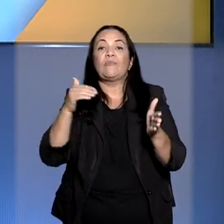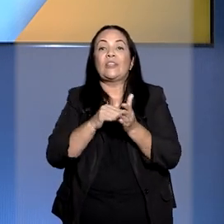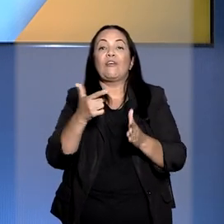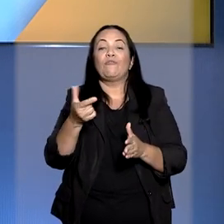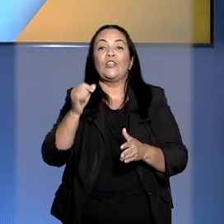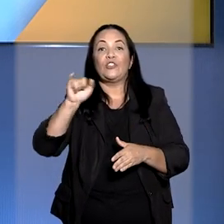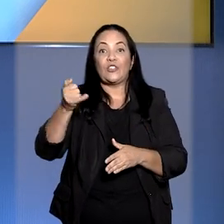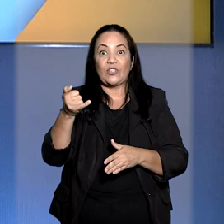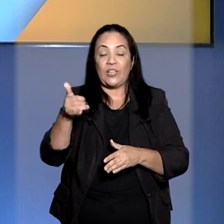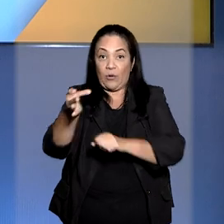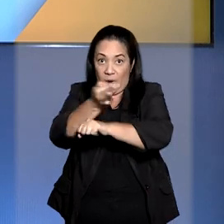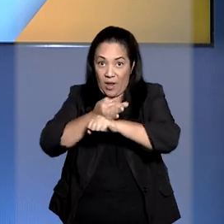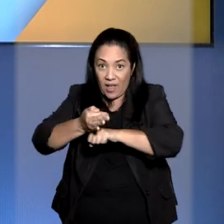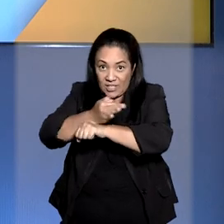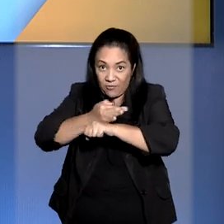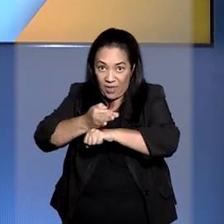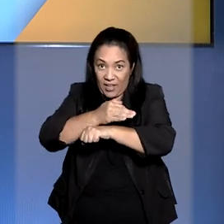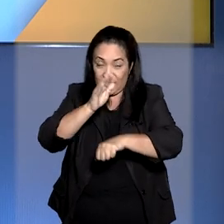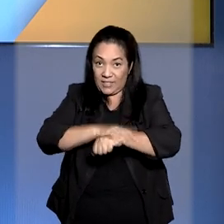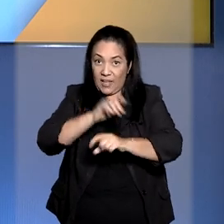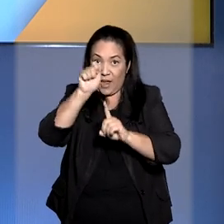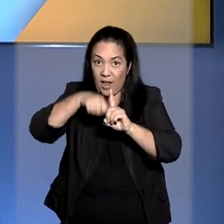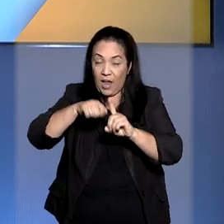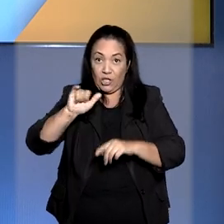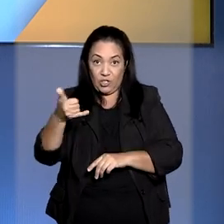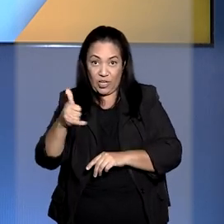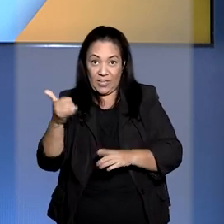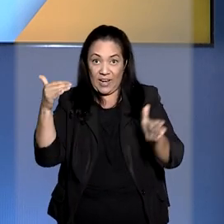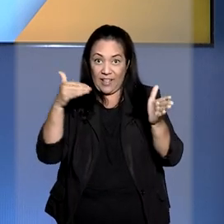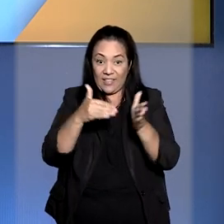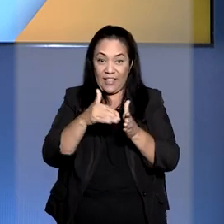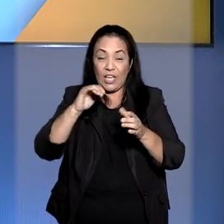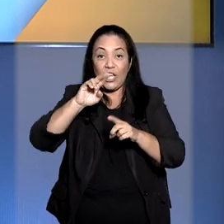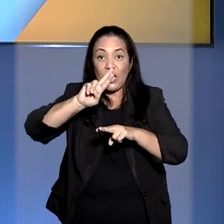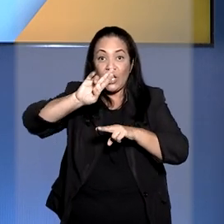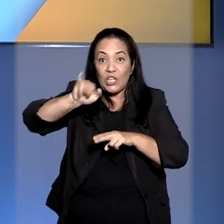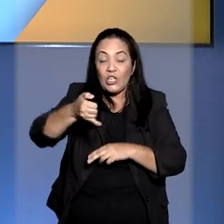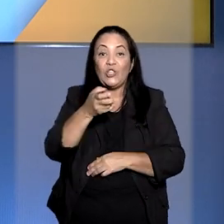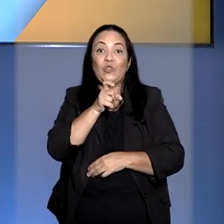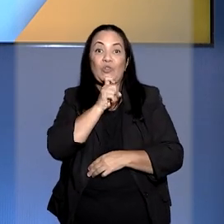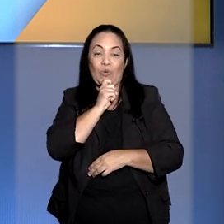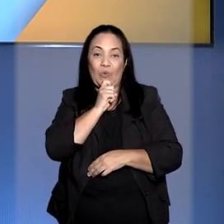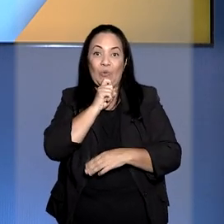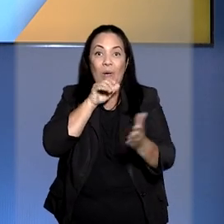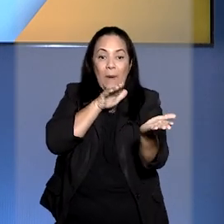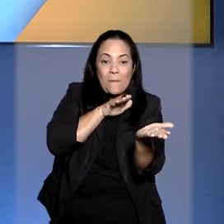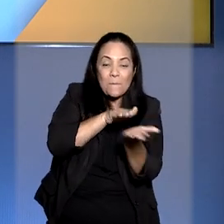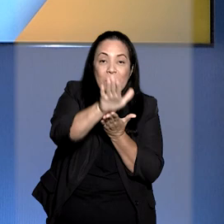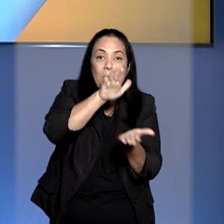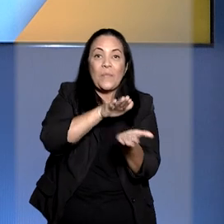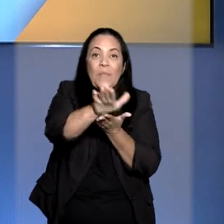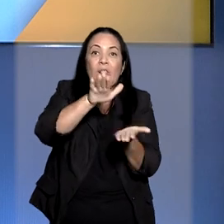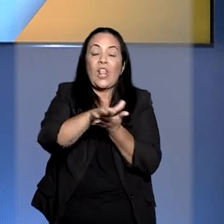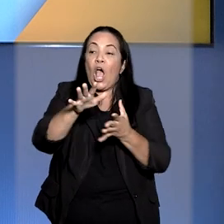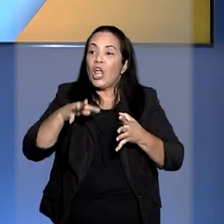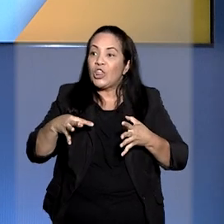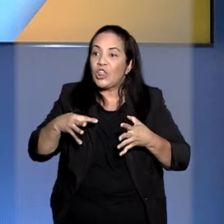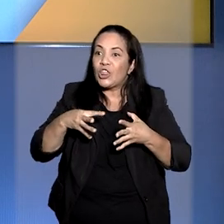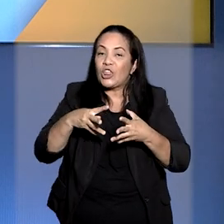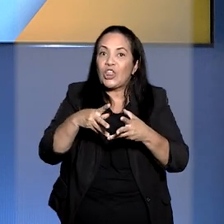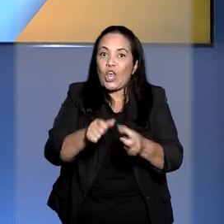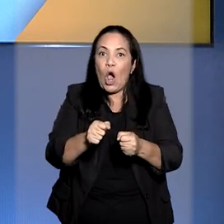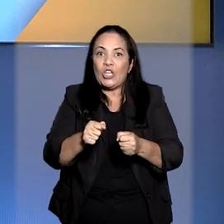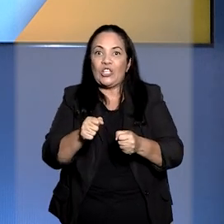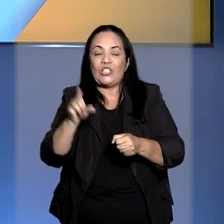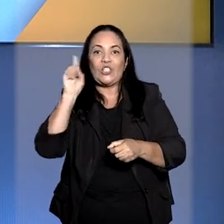de janeiro já as férias coletivas abrangem os meses de Janeiro e julho apesar da publicação em todos os dias